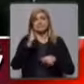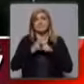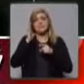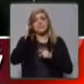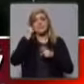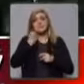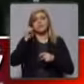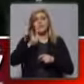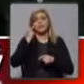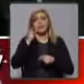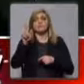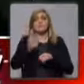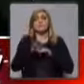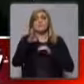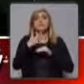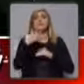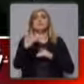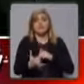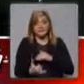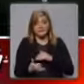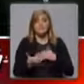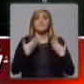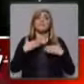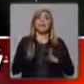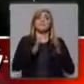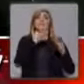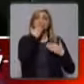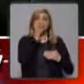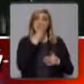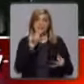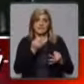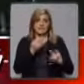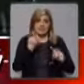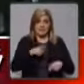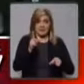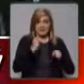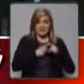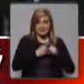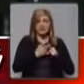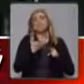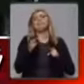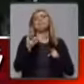no próximo passo. Muito embora haja também a impressão de que a Grécia está, de